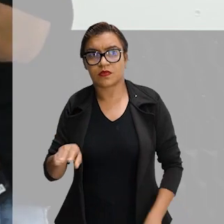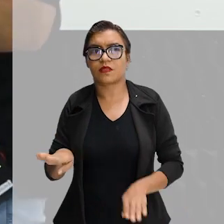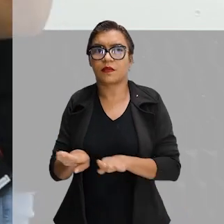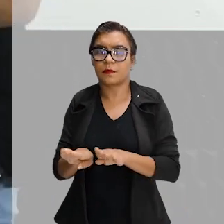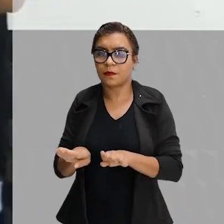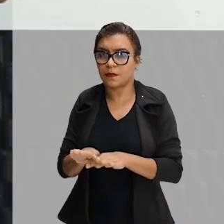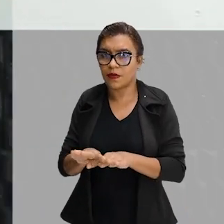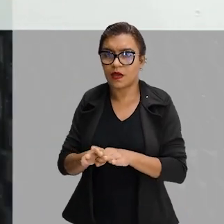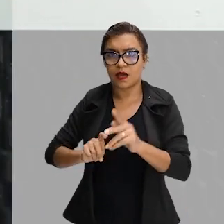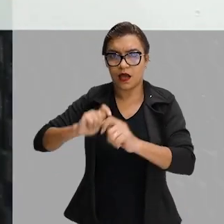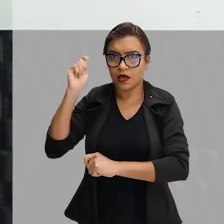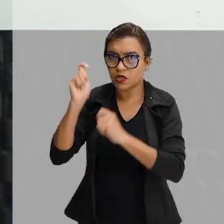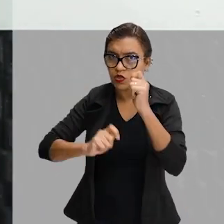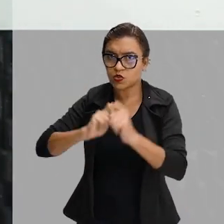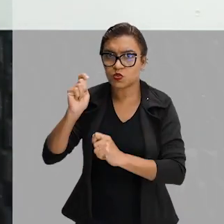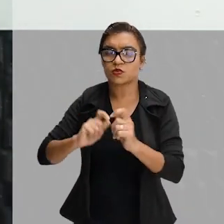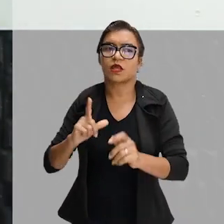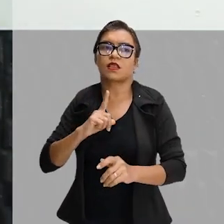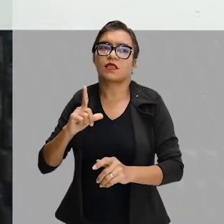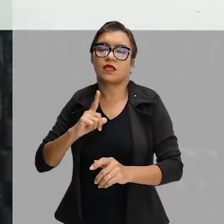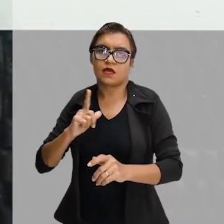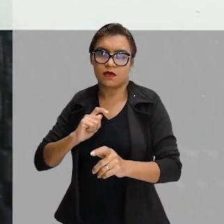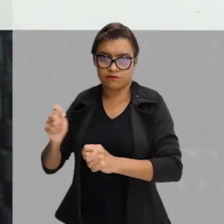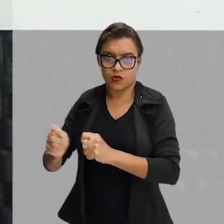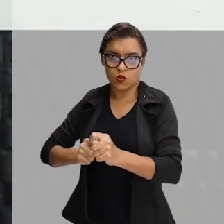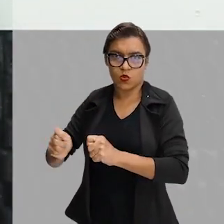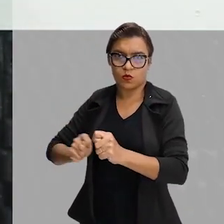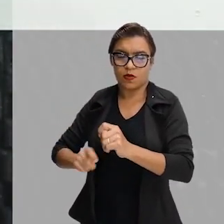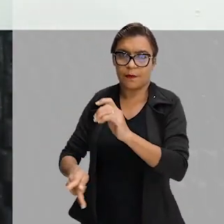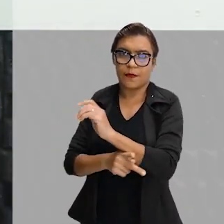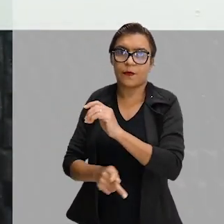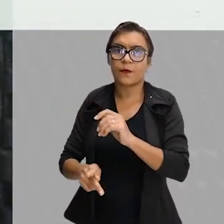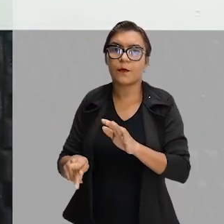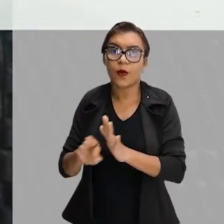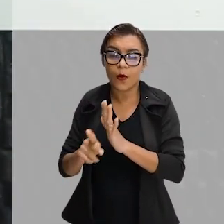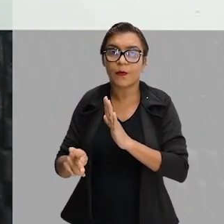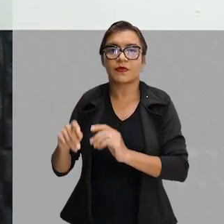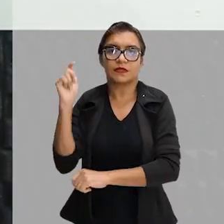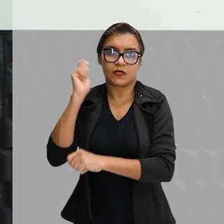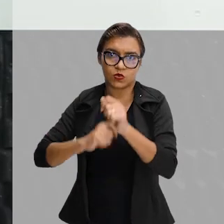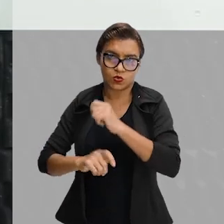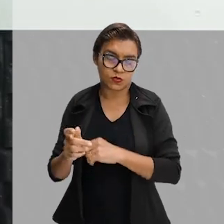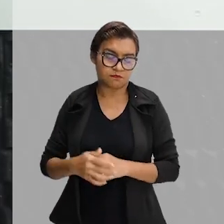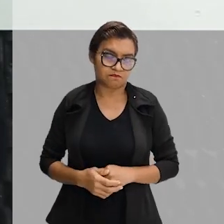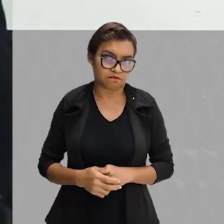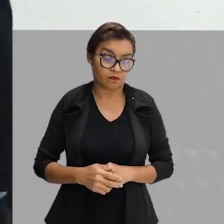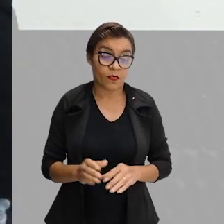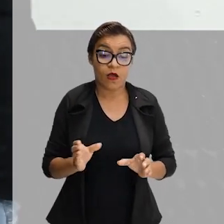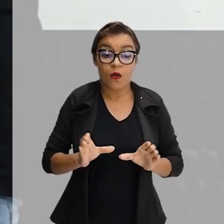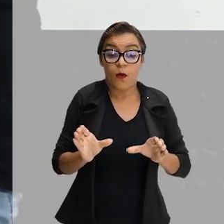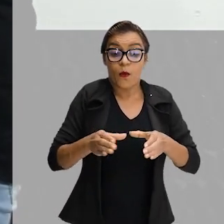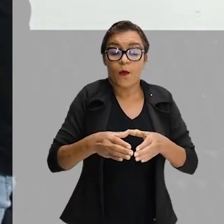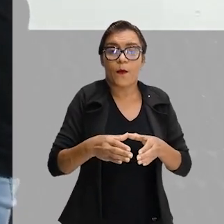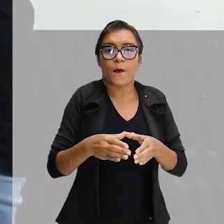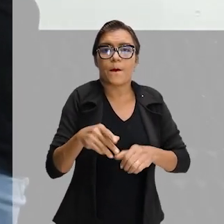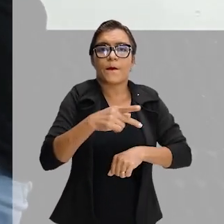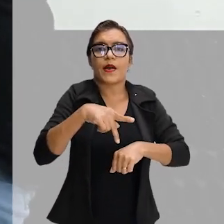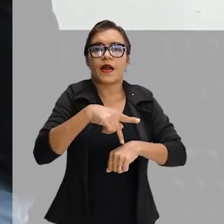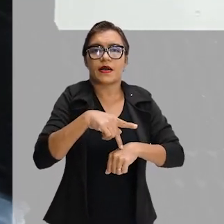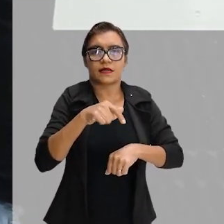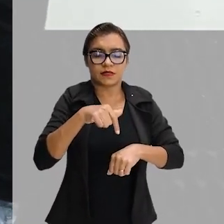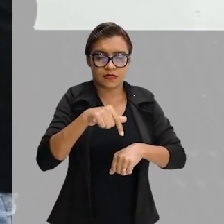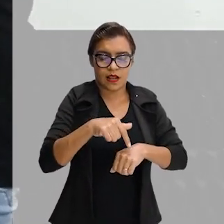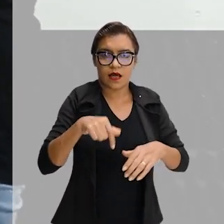Ser subdesenvolvido com economia industrializada. Na verdade, o que compõe esses países é ter